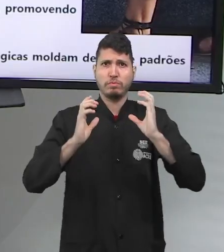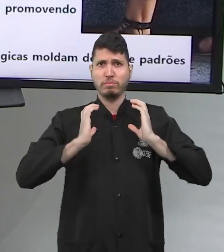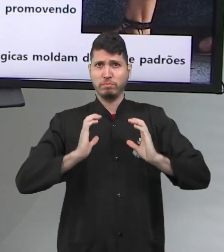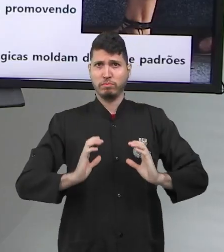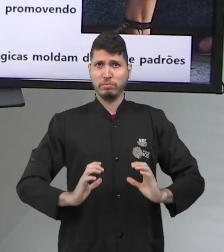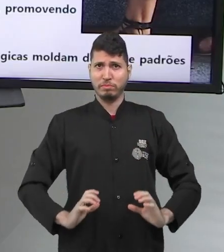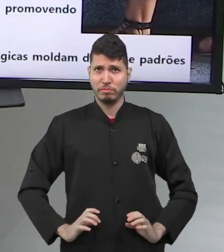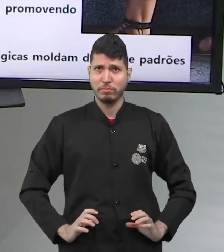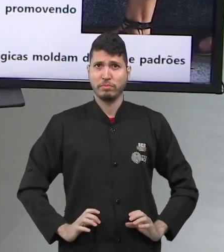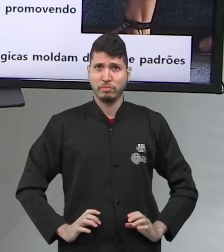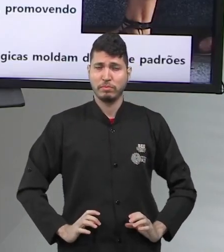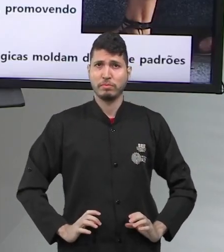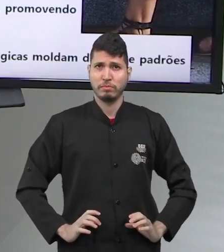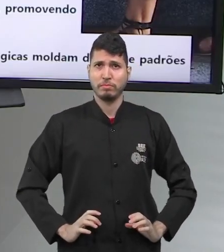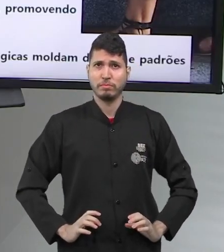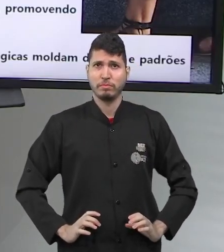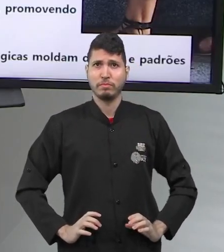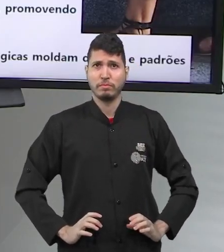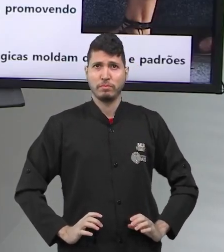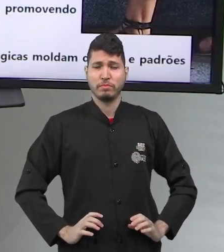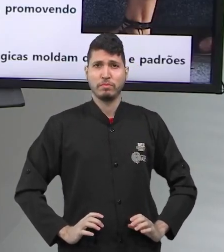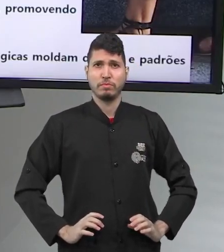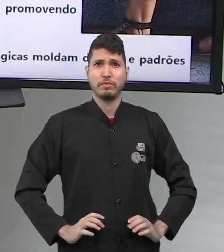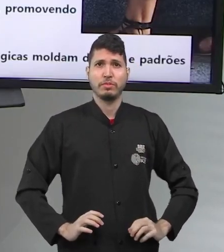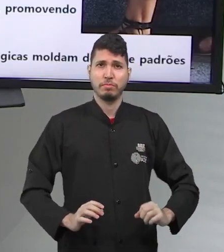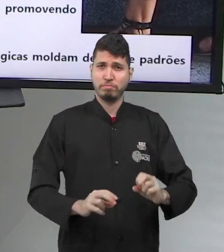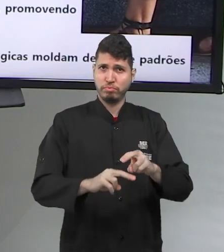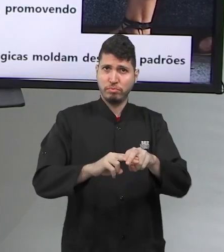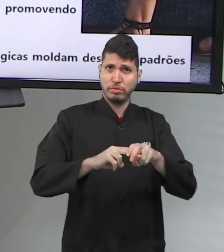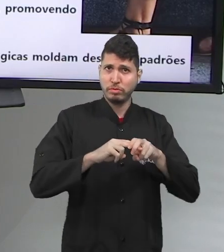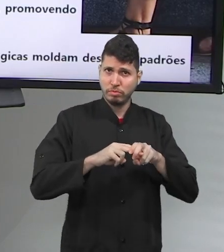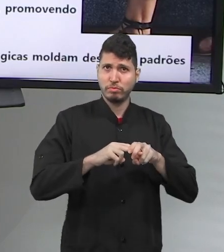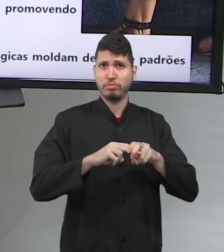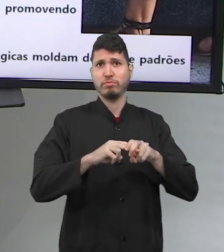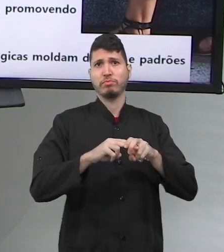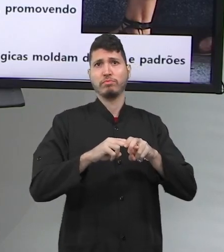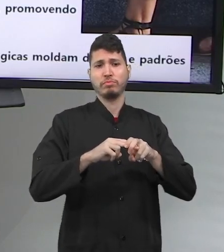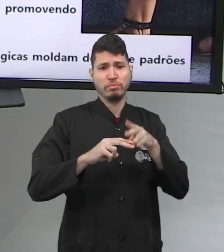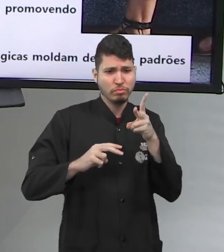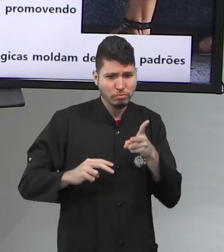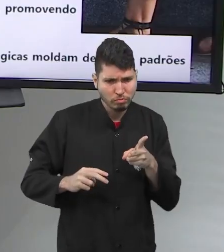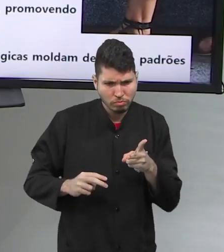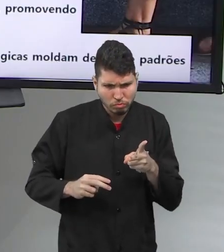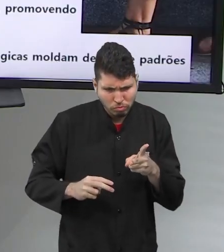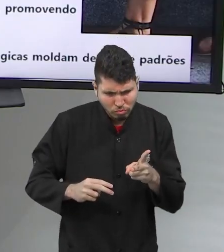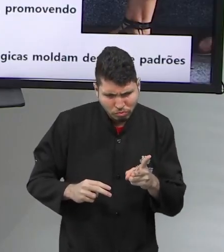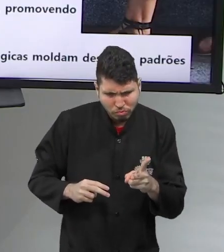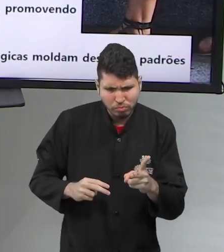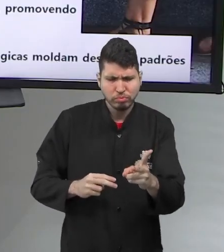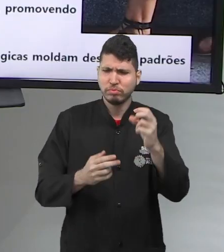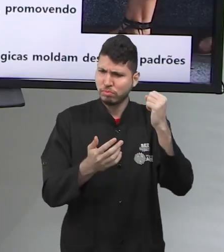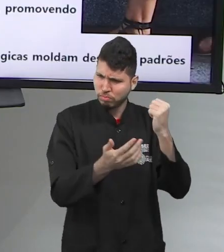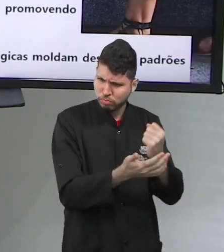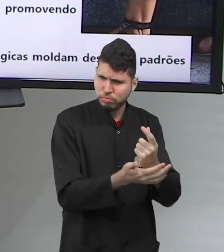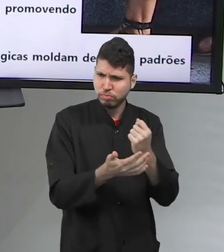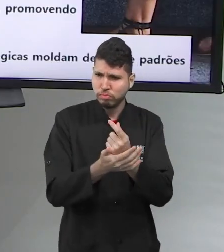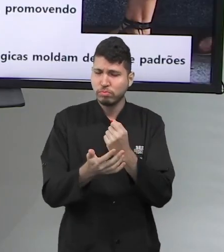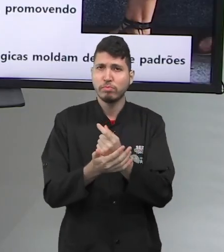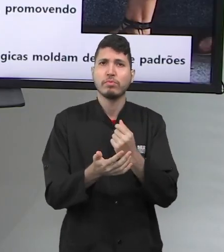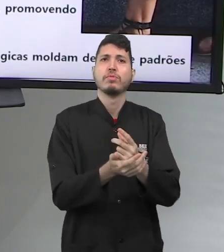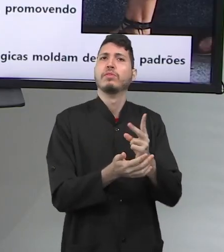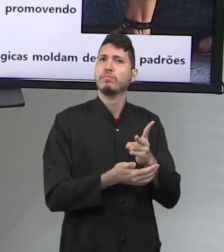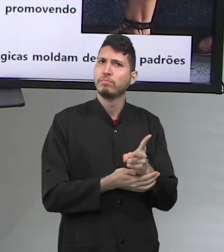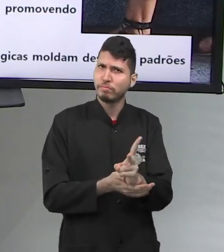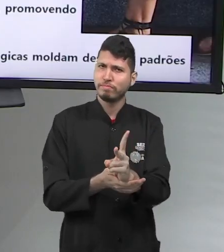inserindo em um processo contínuo de consumo. Ou seja, você tem um aparelho